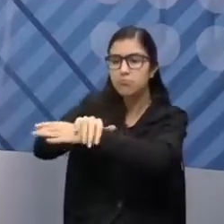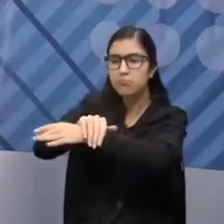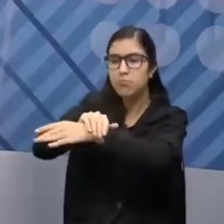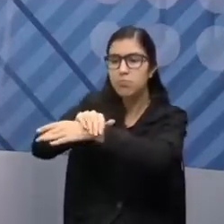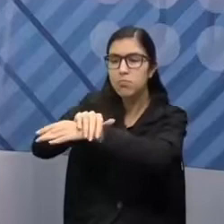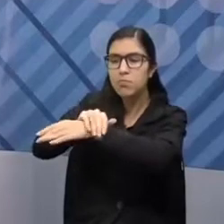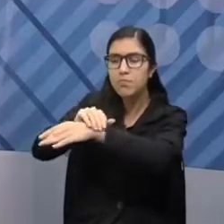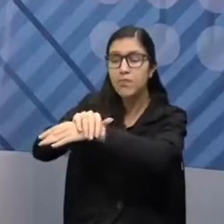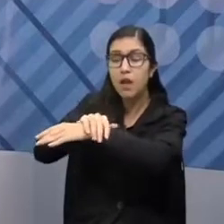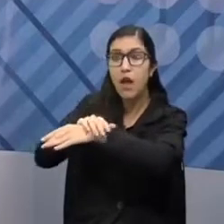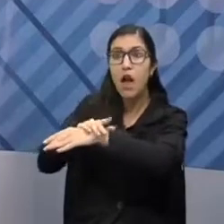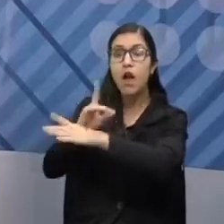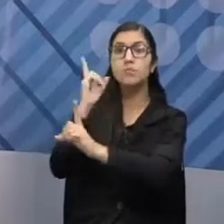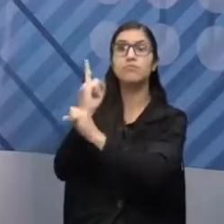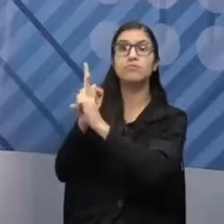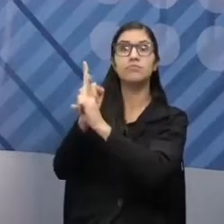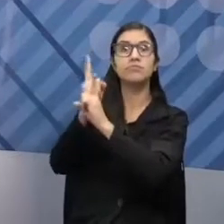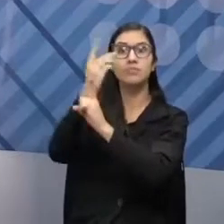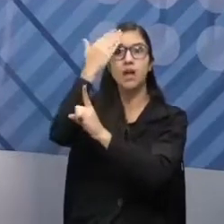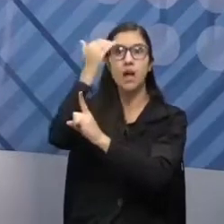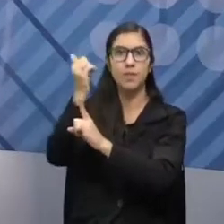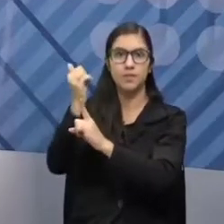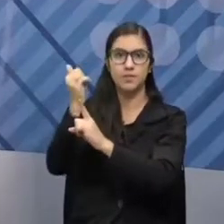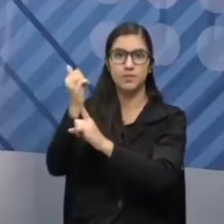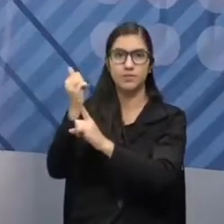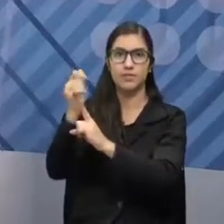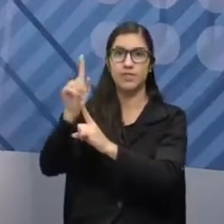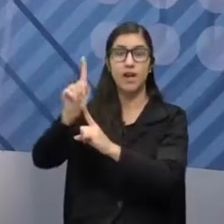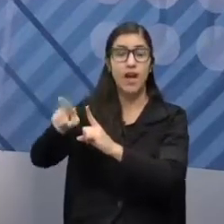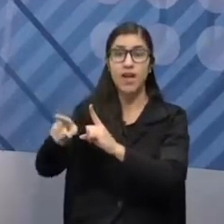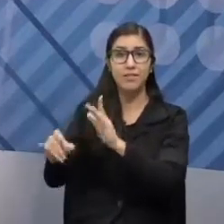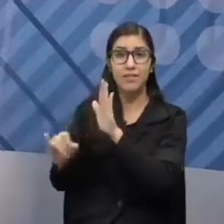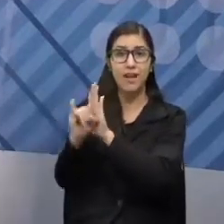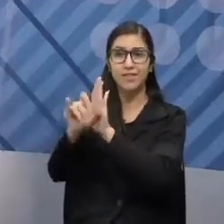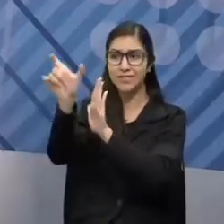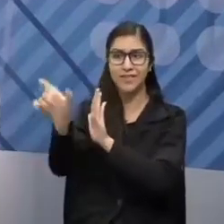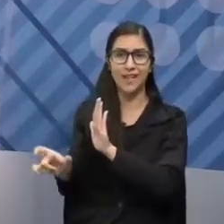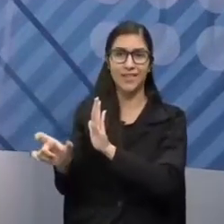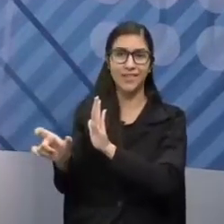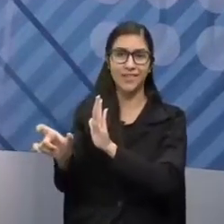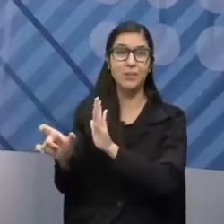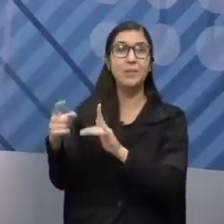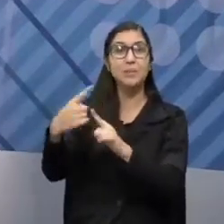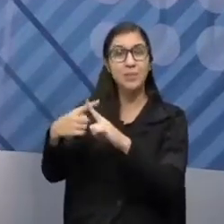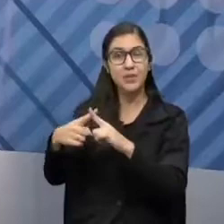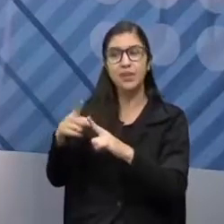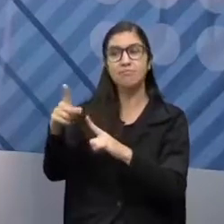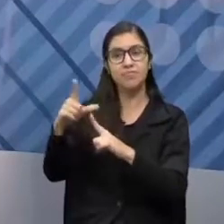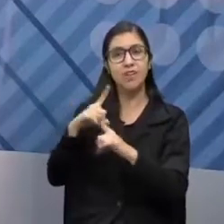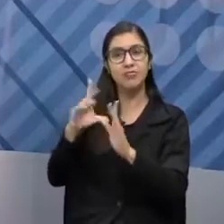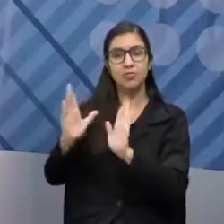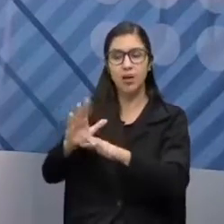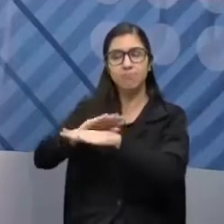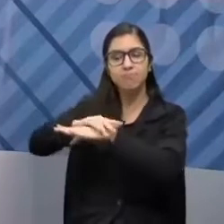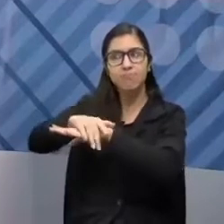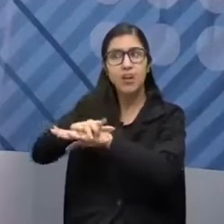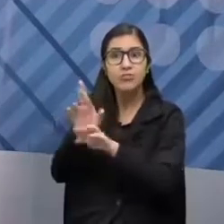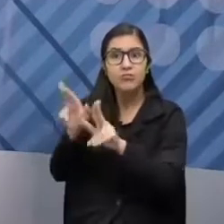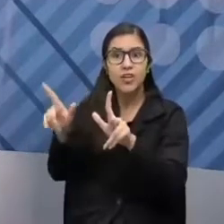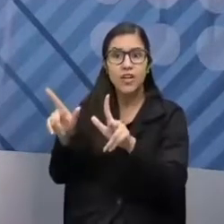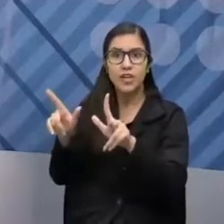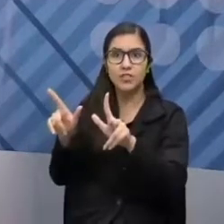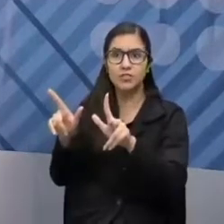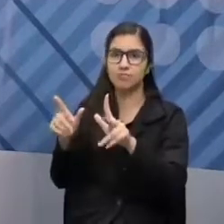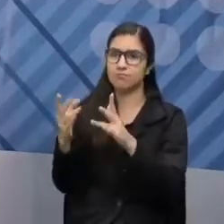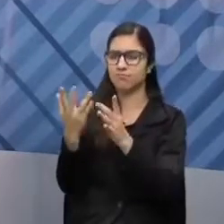a mão nessa pista e isso não passa a ser uma pista, passa a ser a pessoa, certo? Porque ela tem uma identificação, algo diferente, que não pode